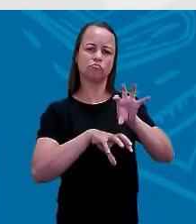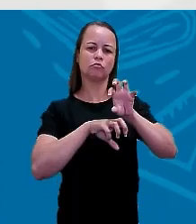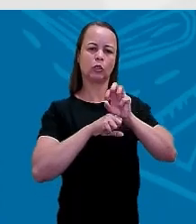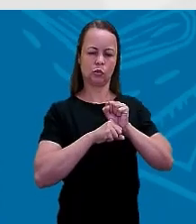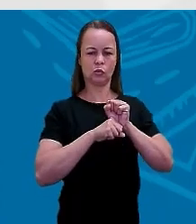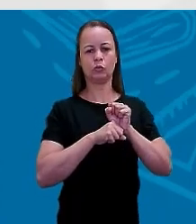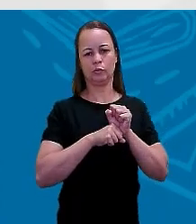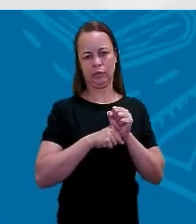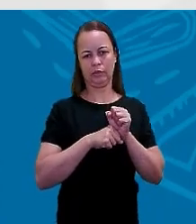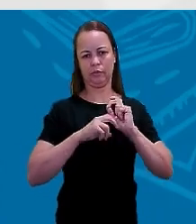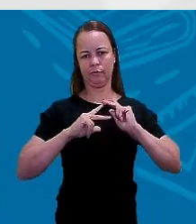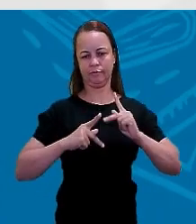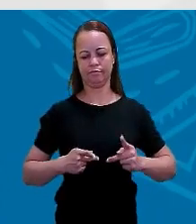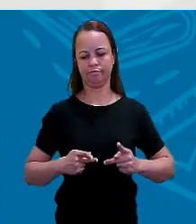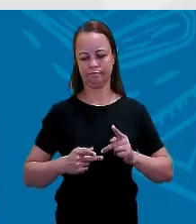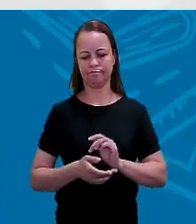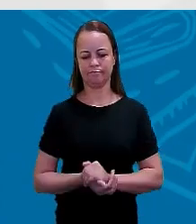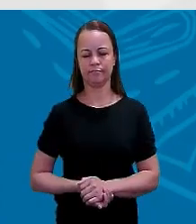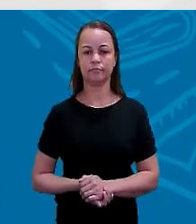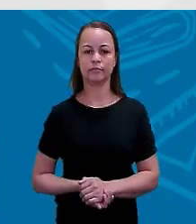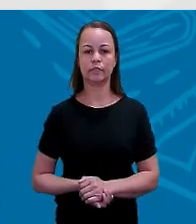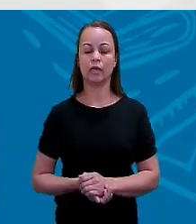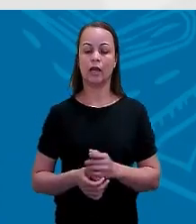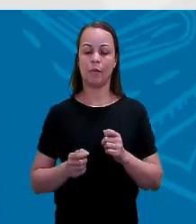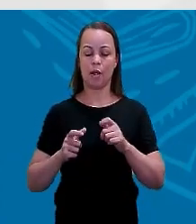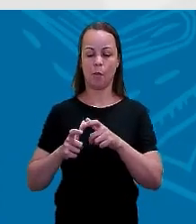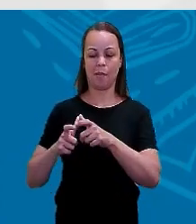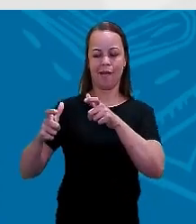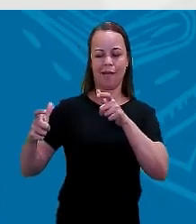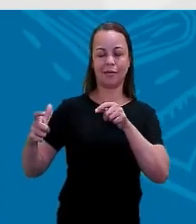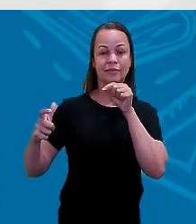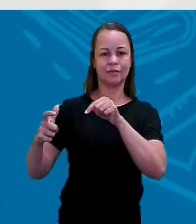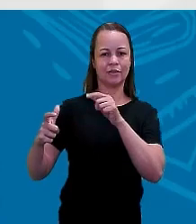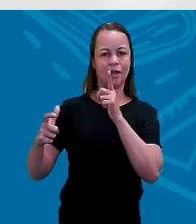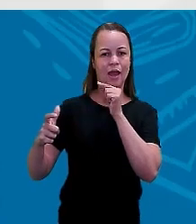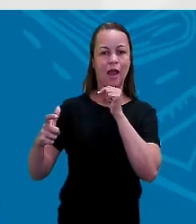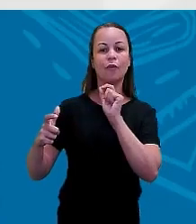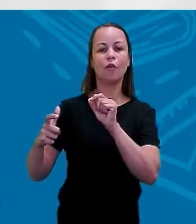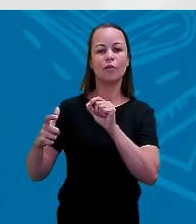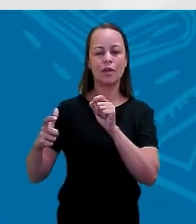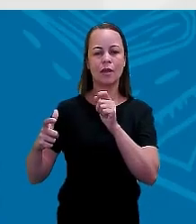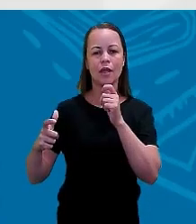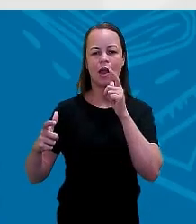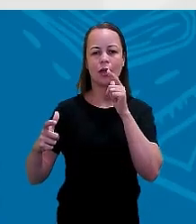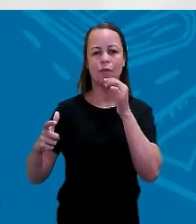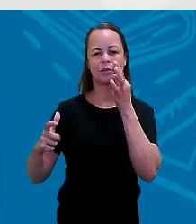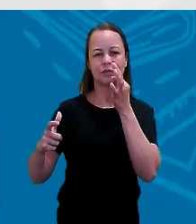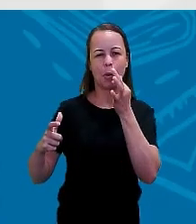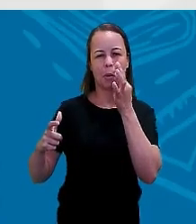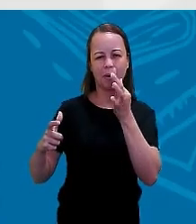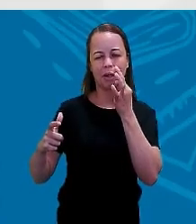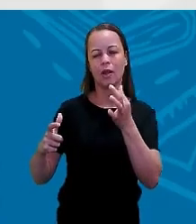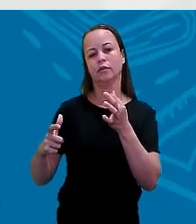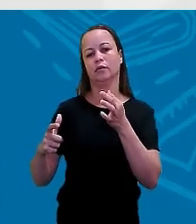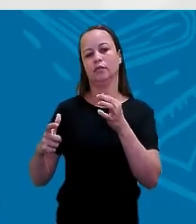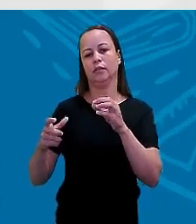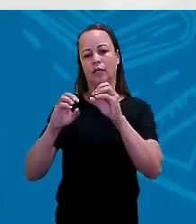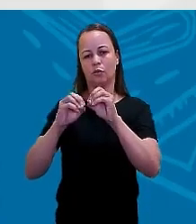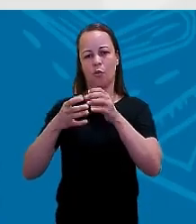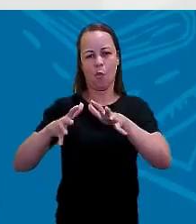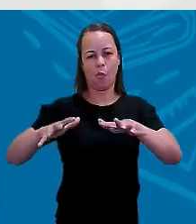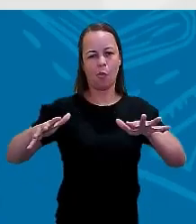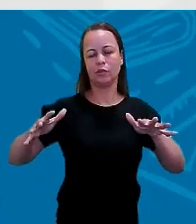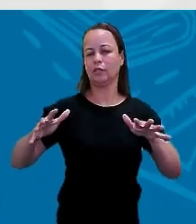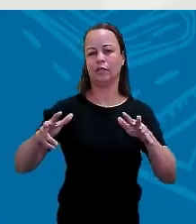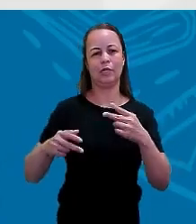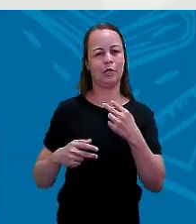pelos seres humanos. A maior parte dessa água é água salgada, é água que está lá nos oceanos, né? E que não pode